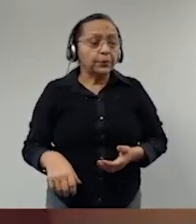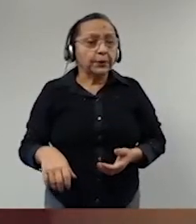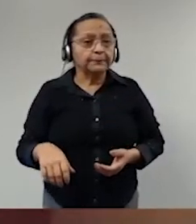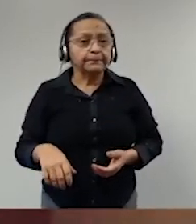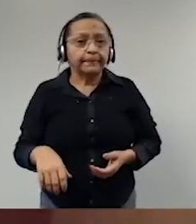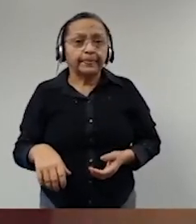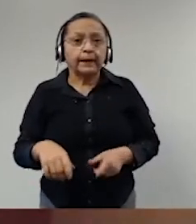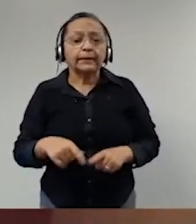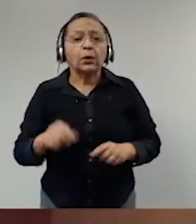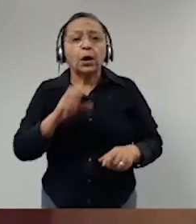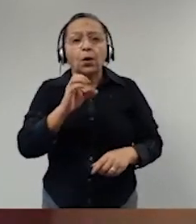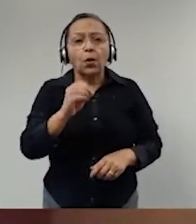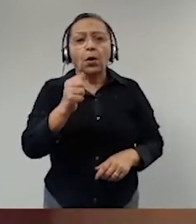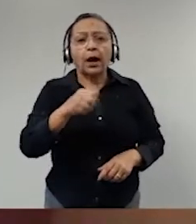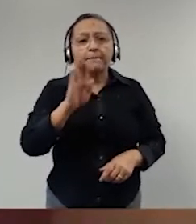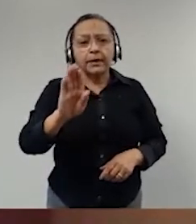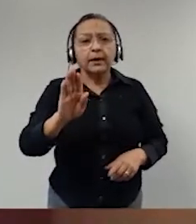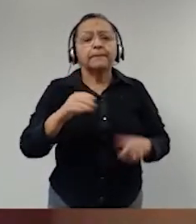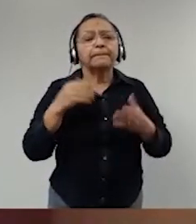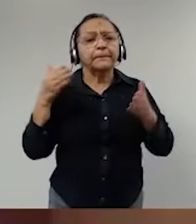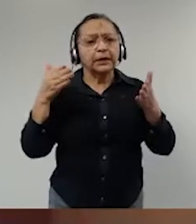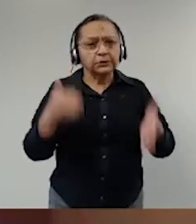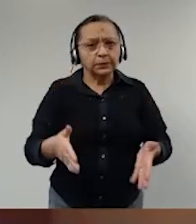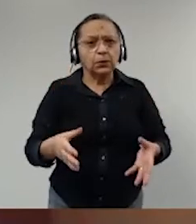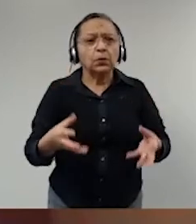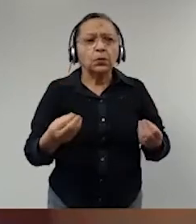participou ativamente dos debates sobre a